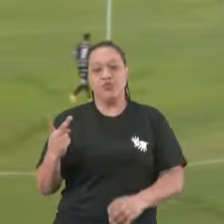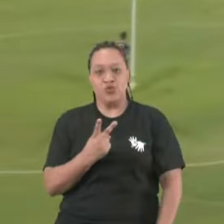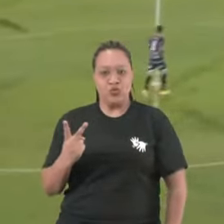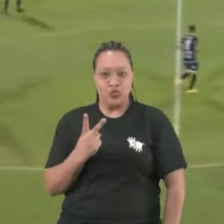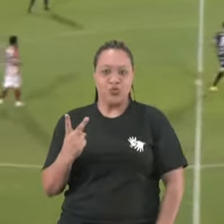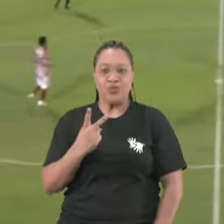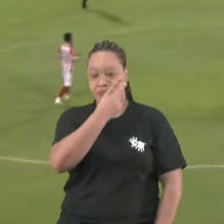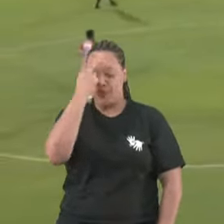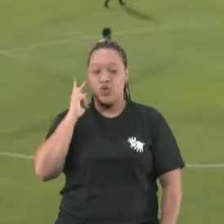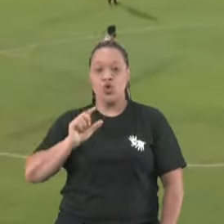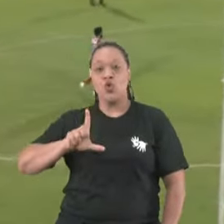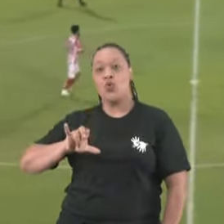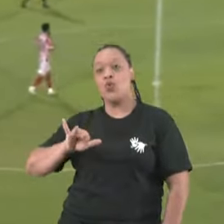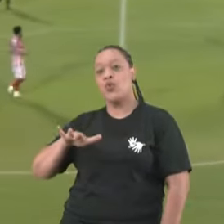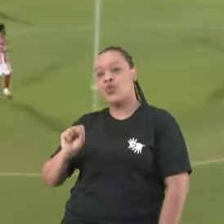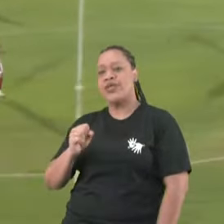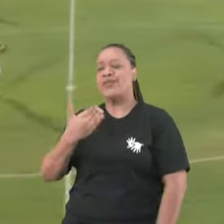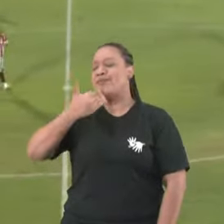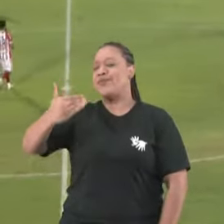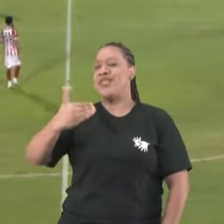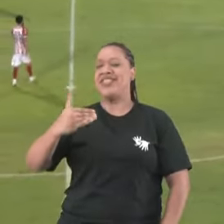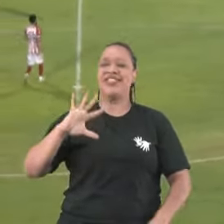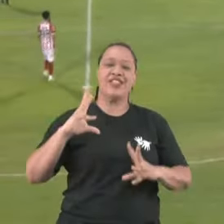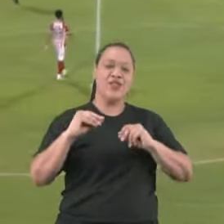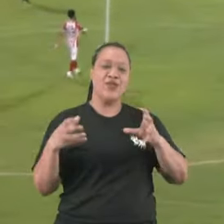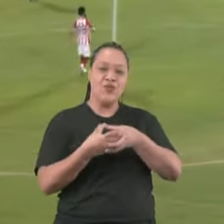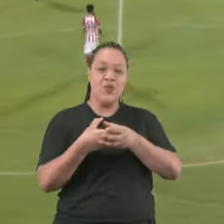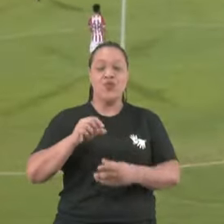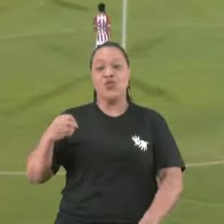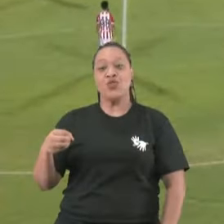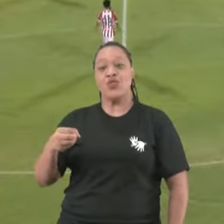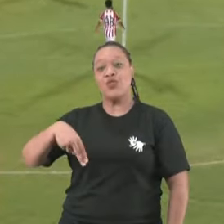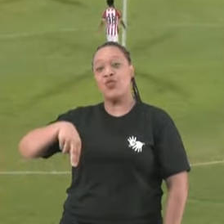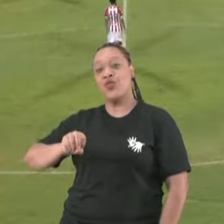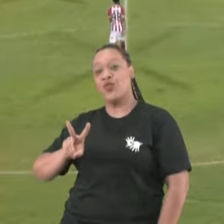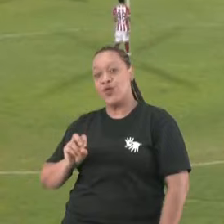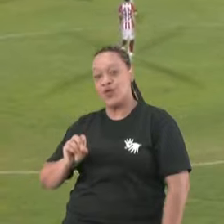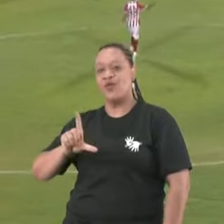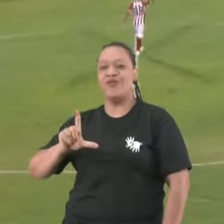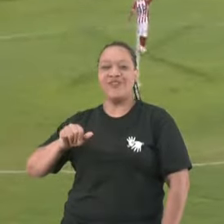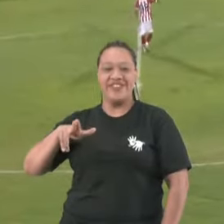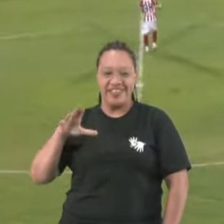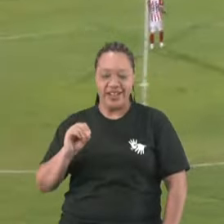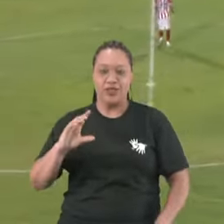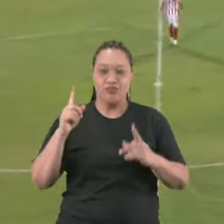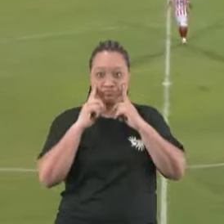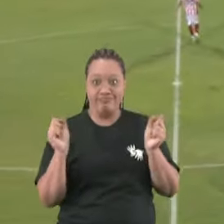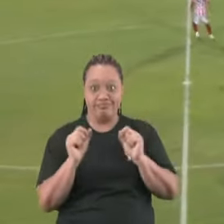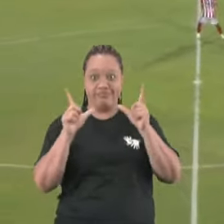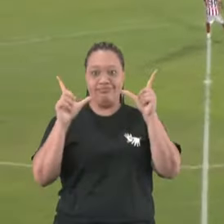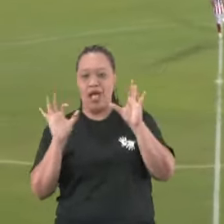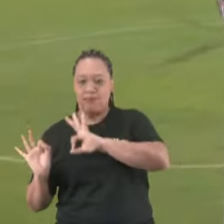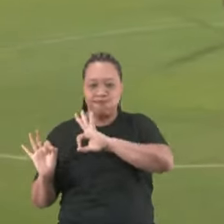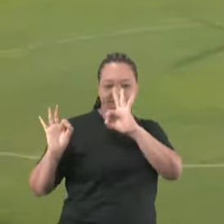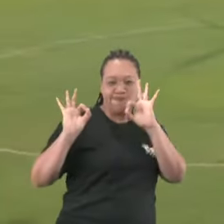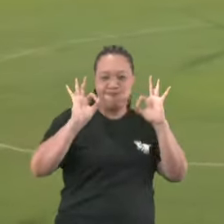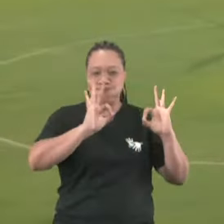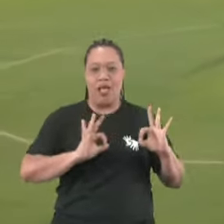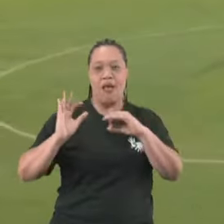Luiz Cícero pedindo um alô para toda a turma em Novo Lino, tá todo mundo ligado, somos mais de 20